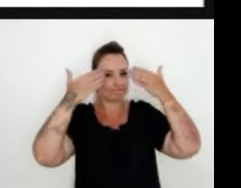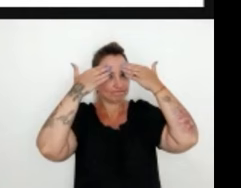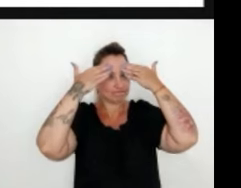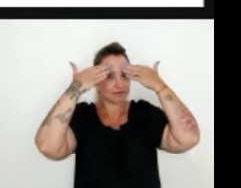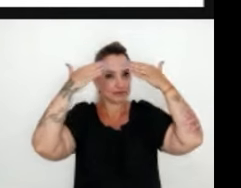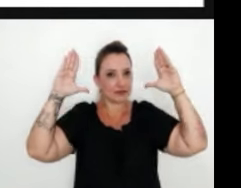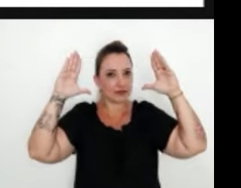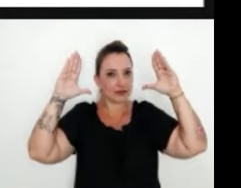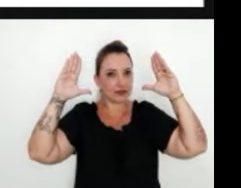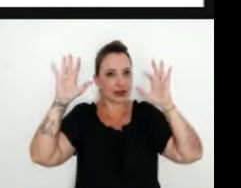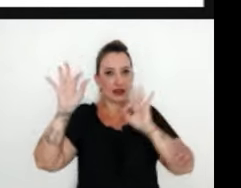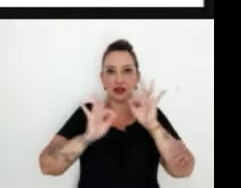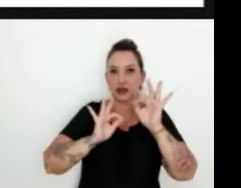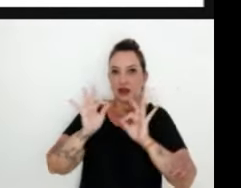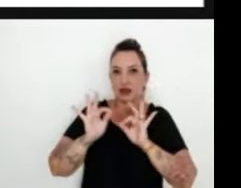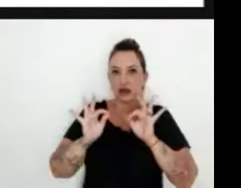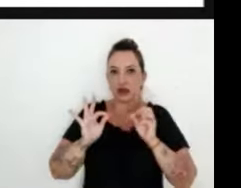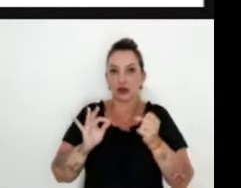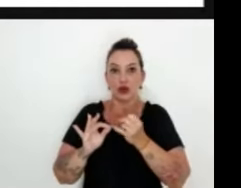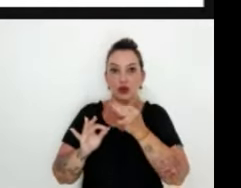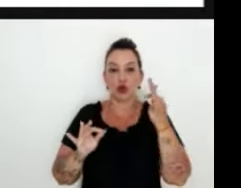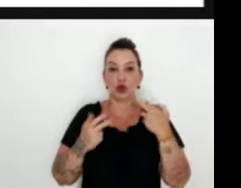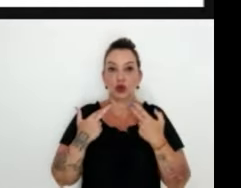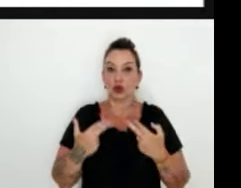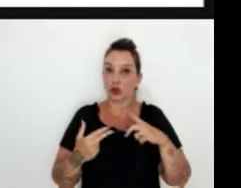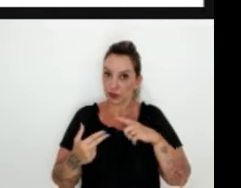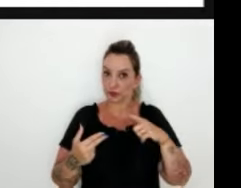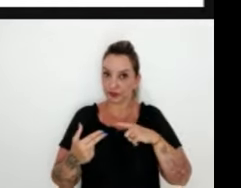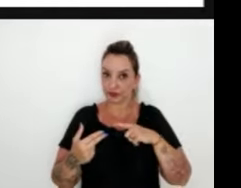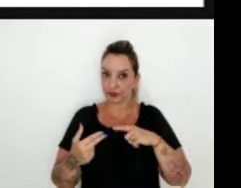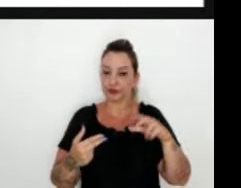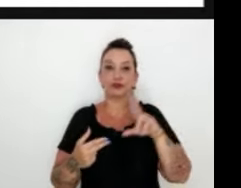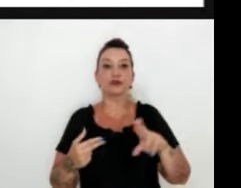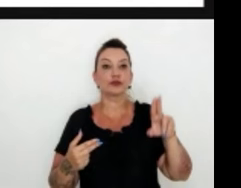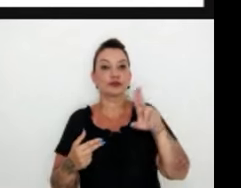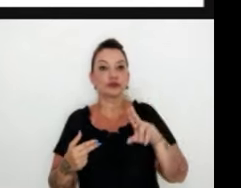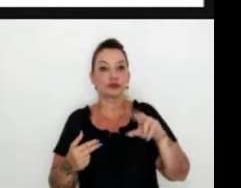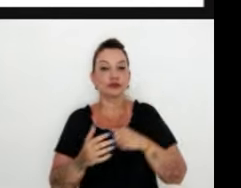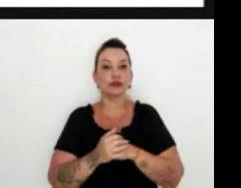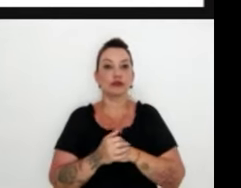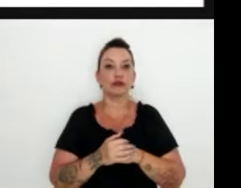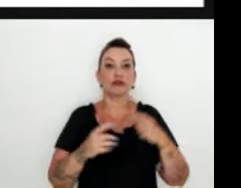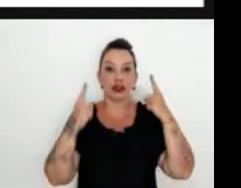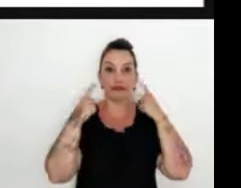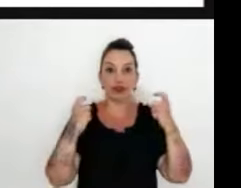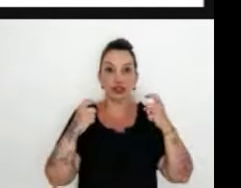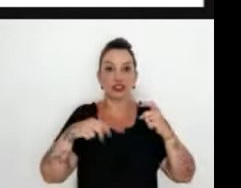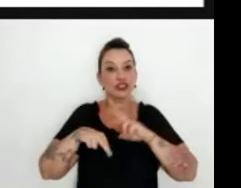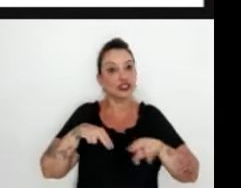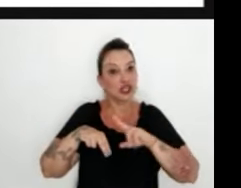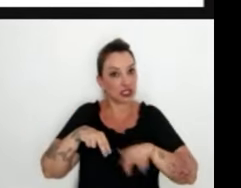lapidar muitas das noções que temos empregado ao articular violência, gênero e